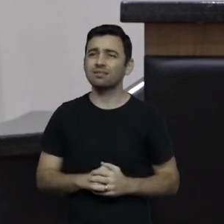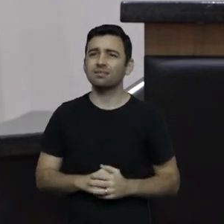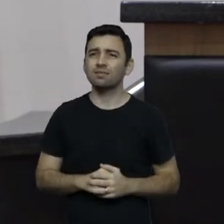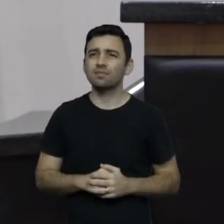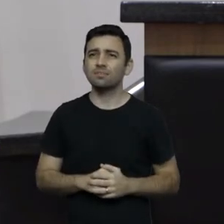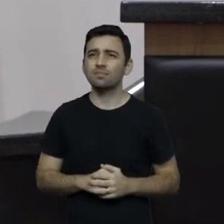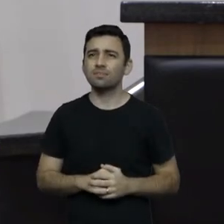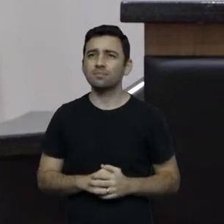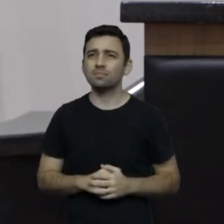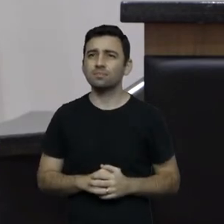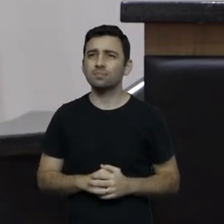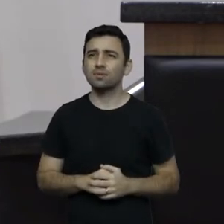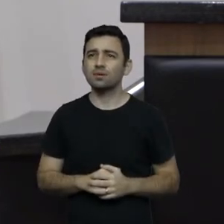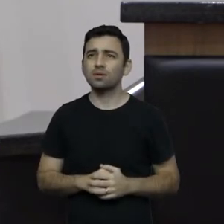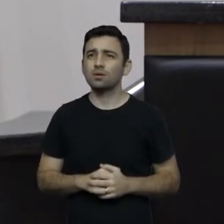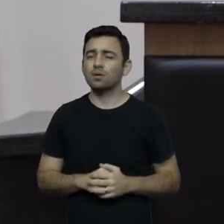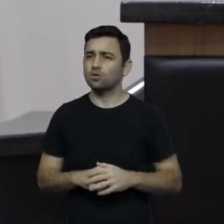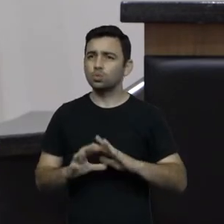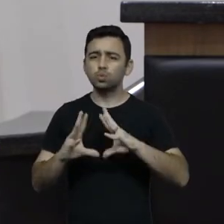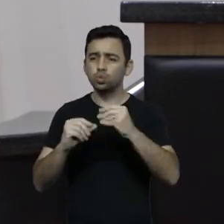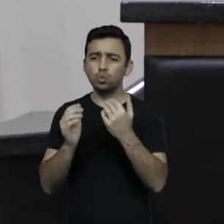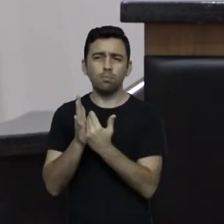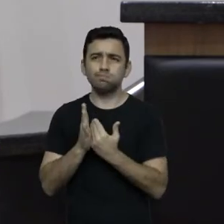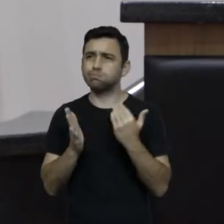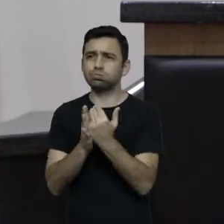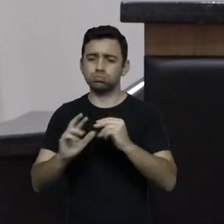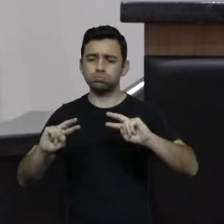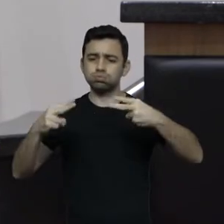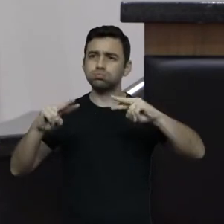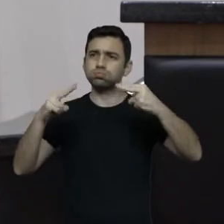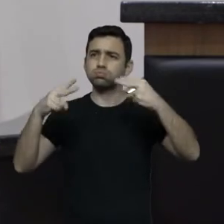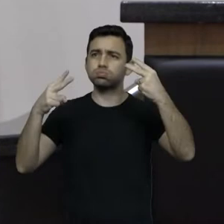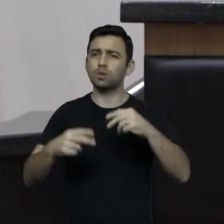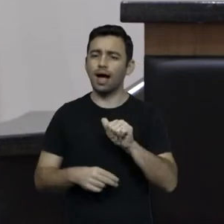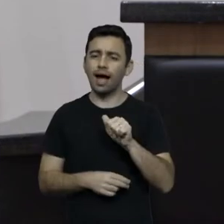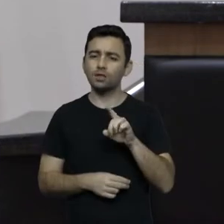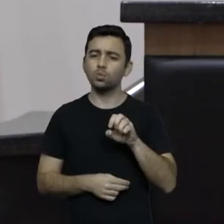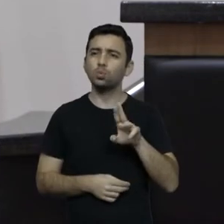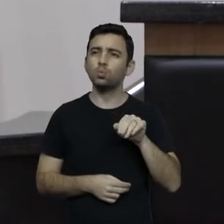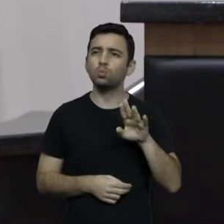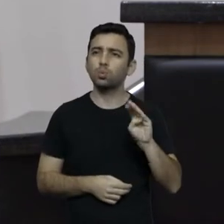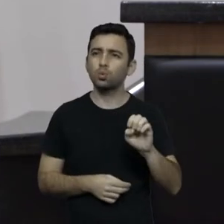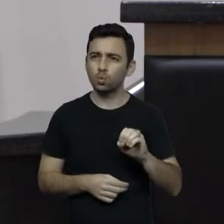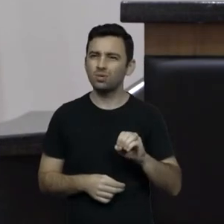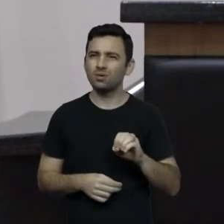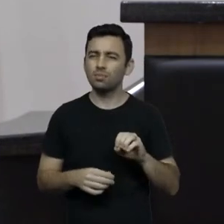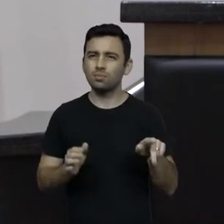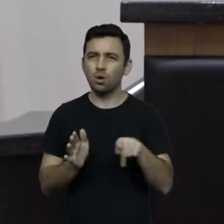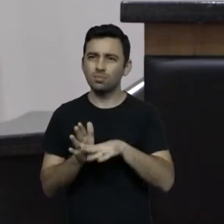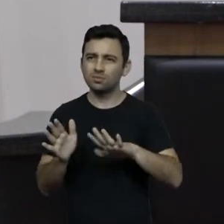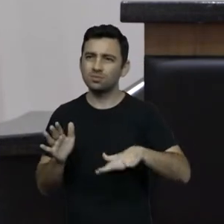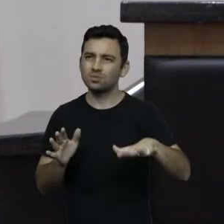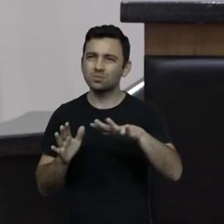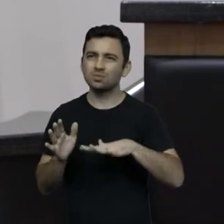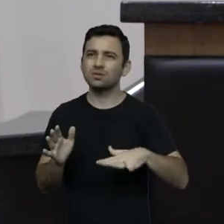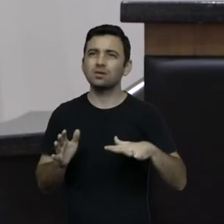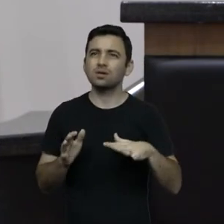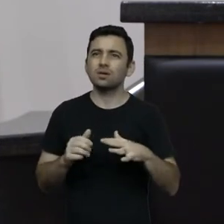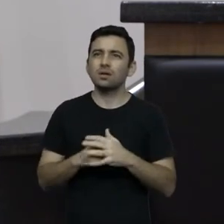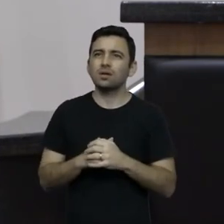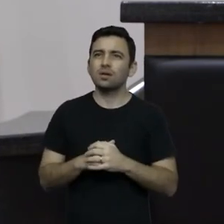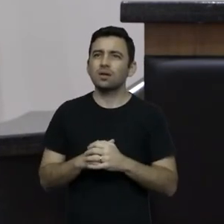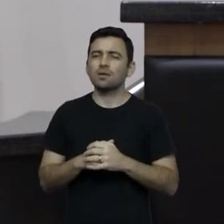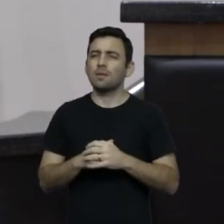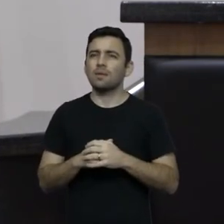o rato mudou de preço dobrou dobrou quadriplicou de preço ou pelo mercado internacional e